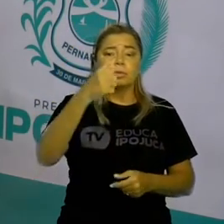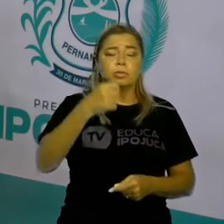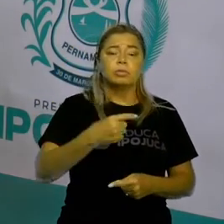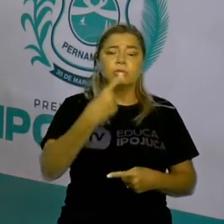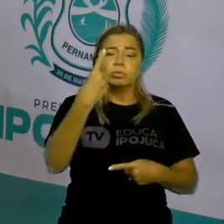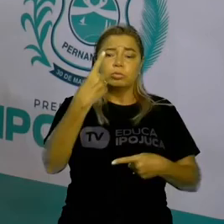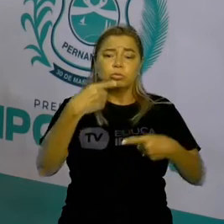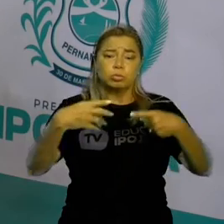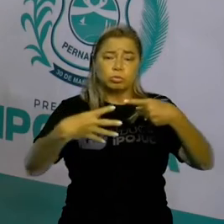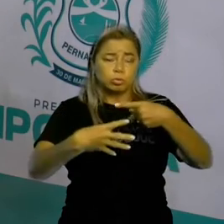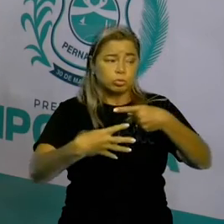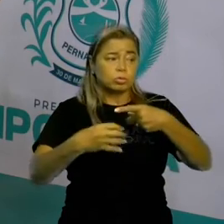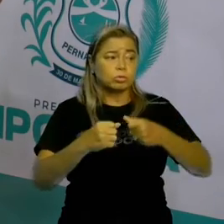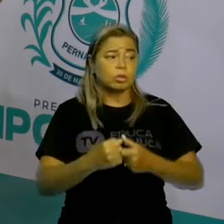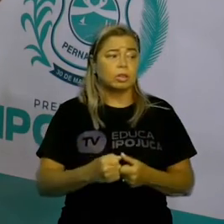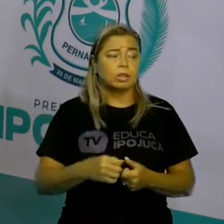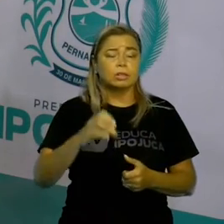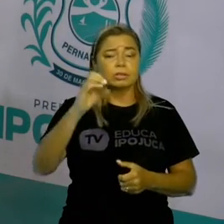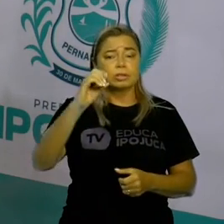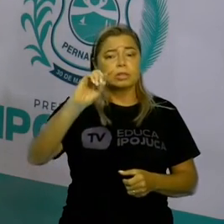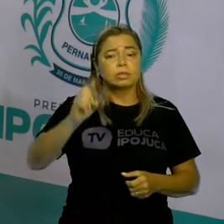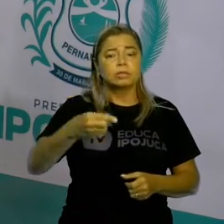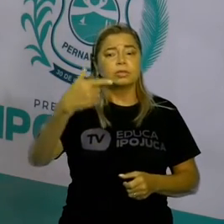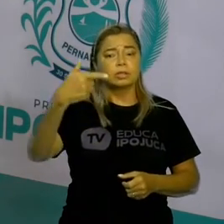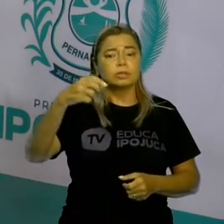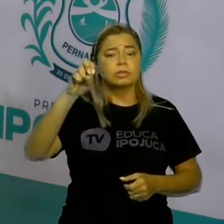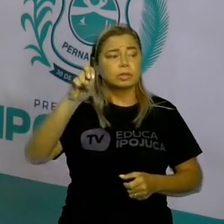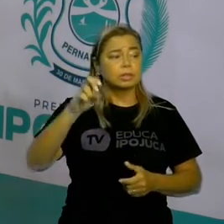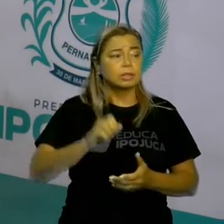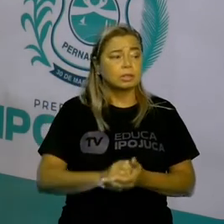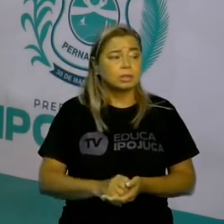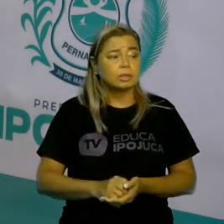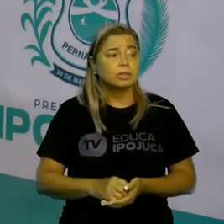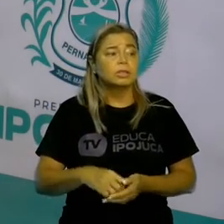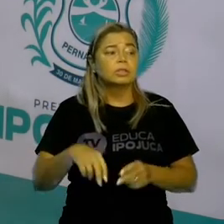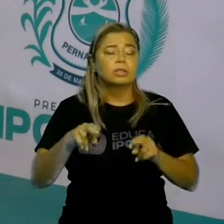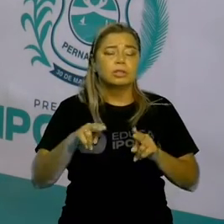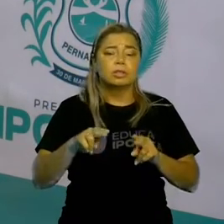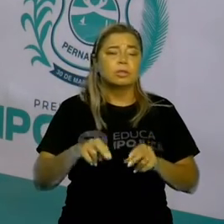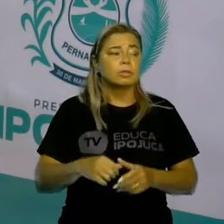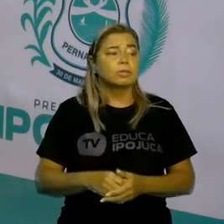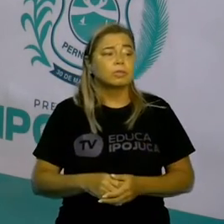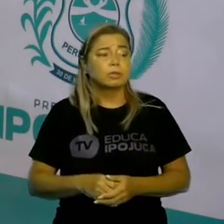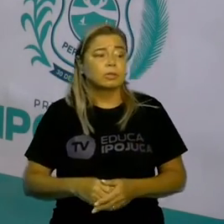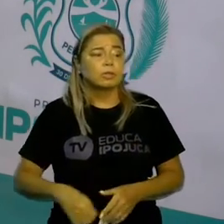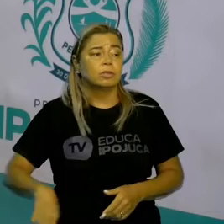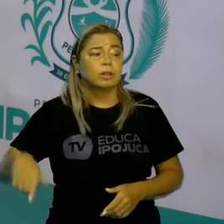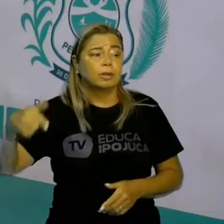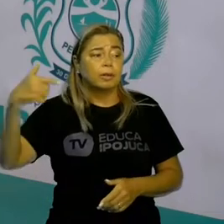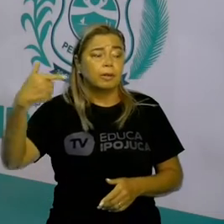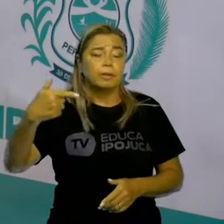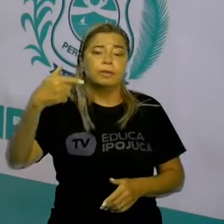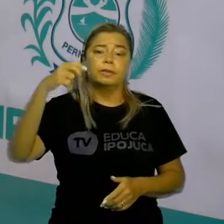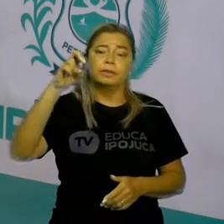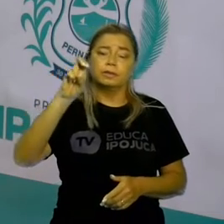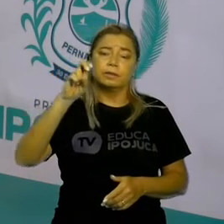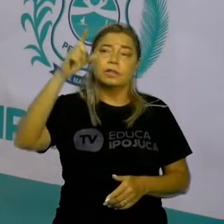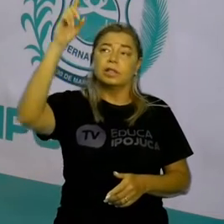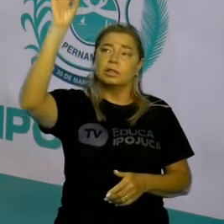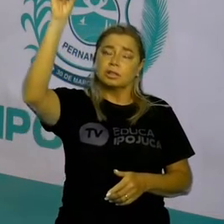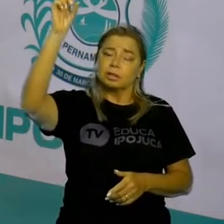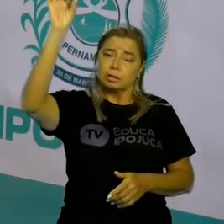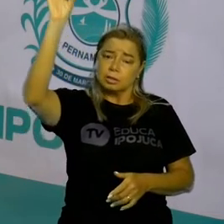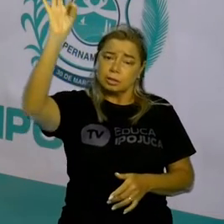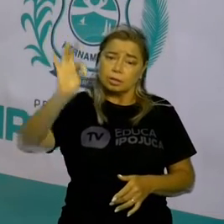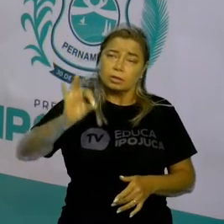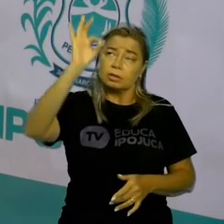é equivalente a 25%. Para isso, bastou dividir o numerador,